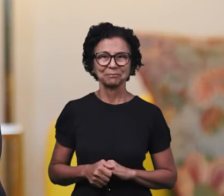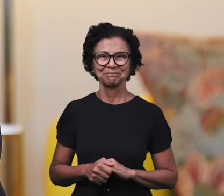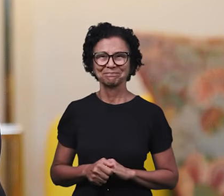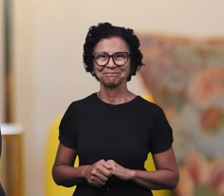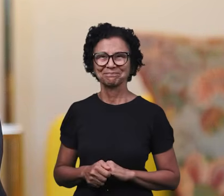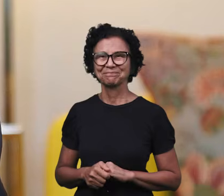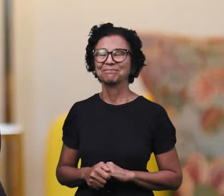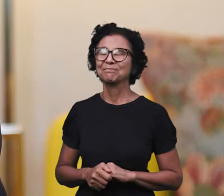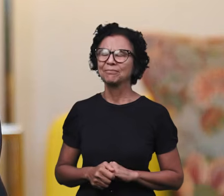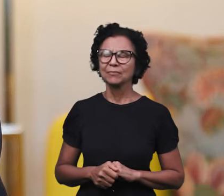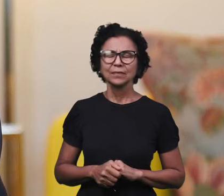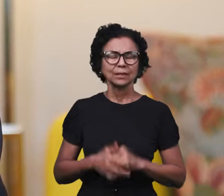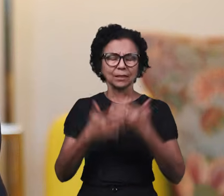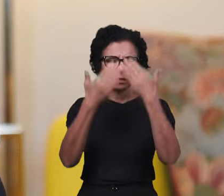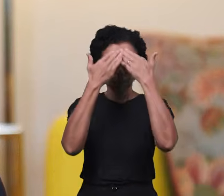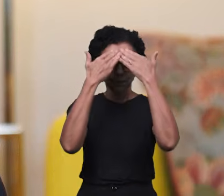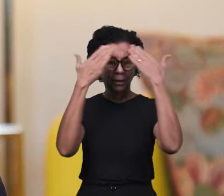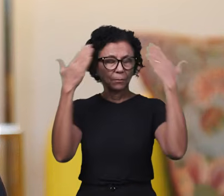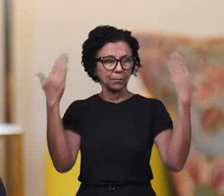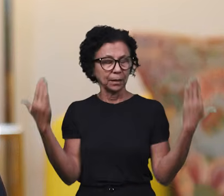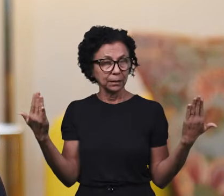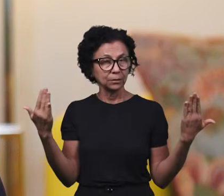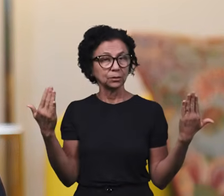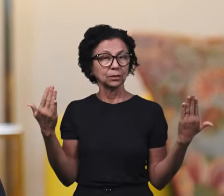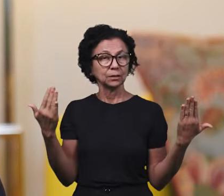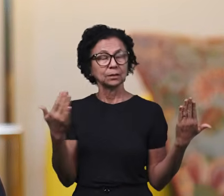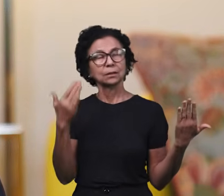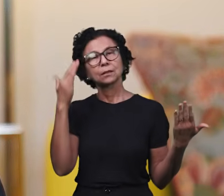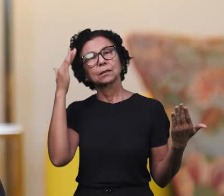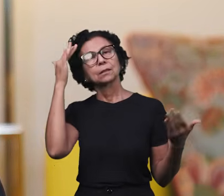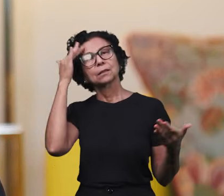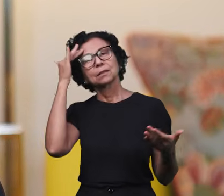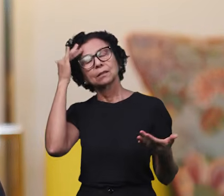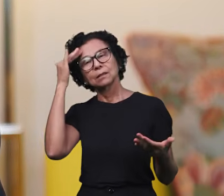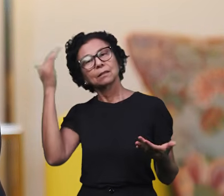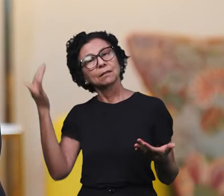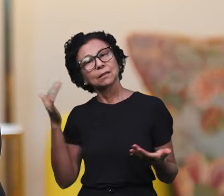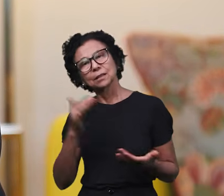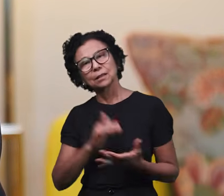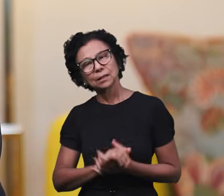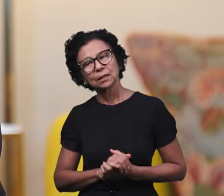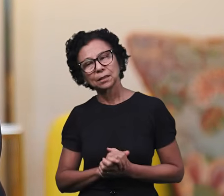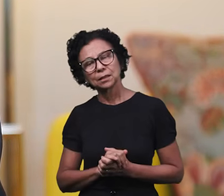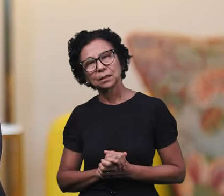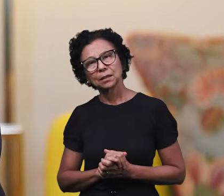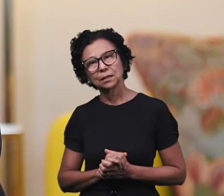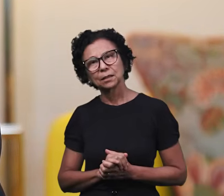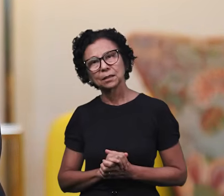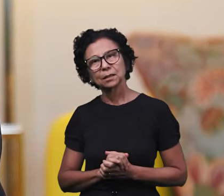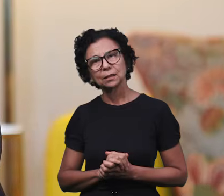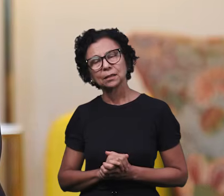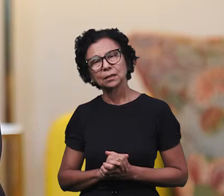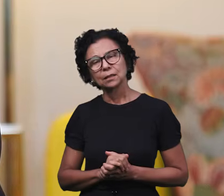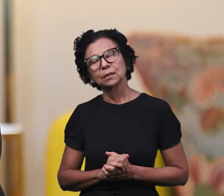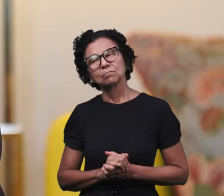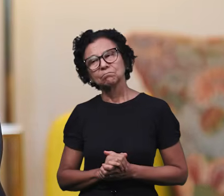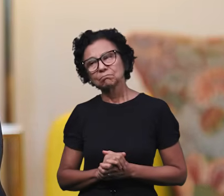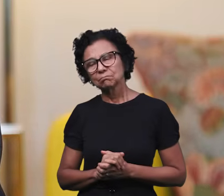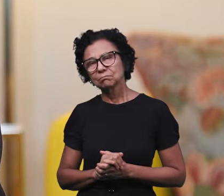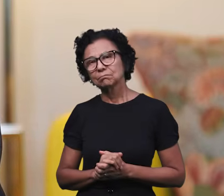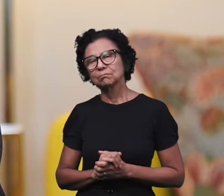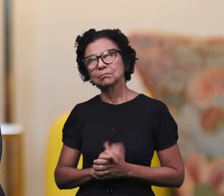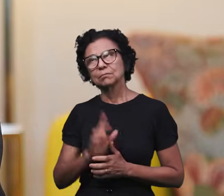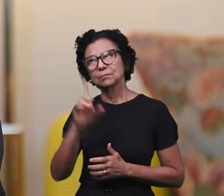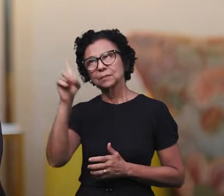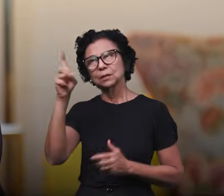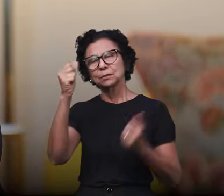vida também para o entendimento cada dia maior dessa riqueza que ela é aplicada à nossa